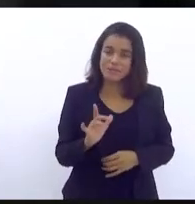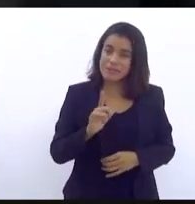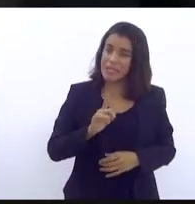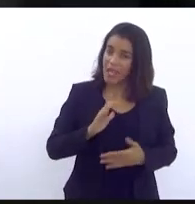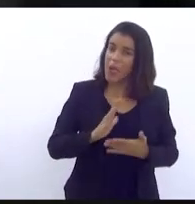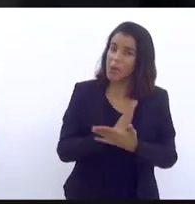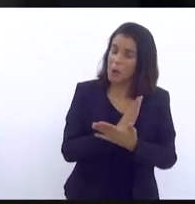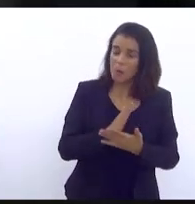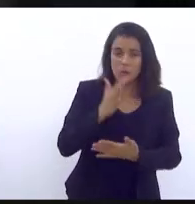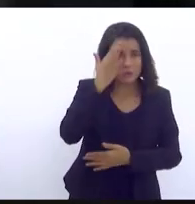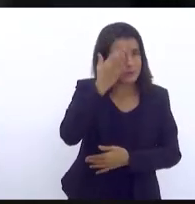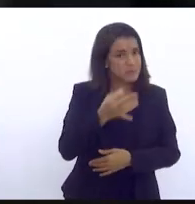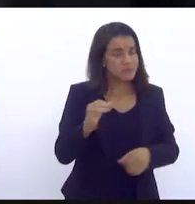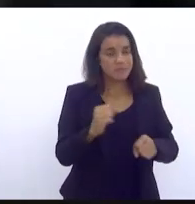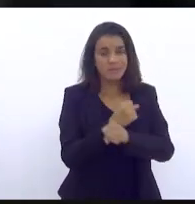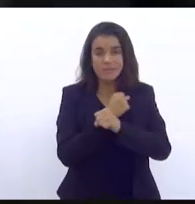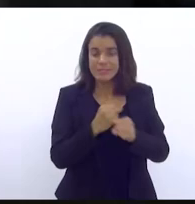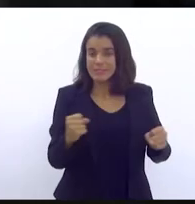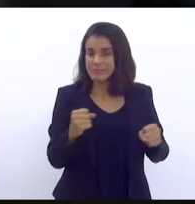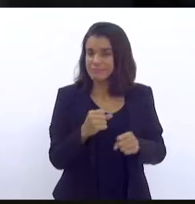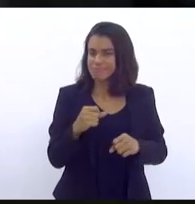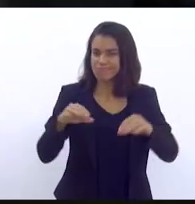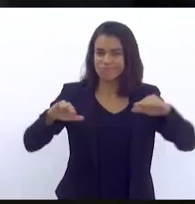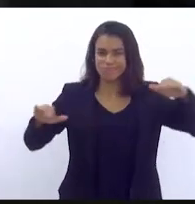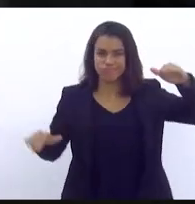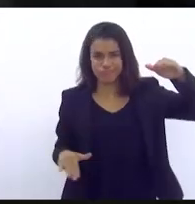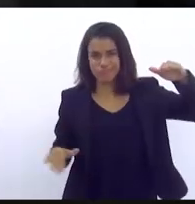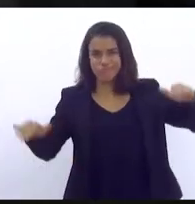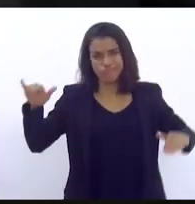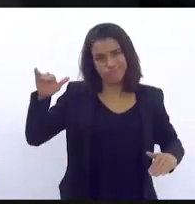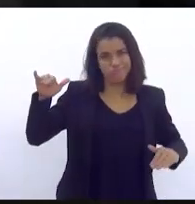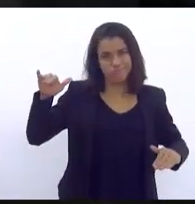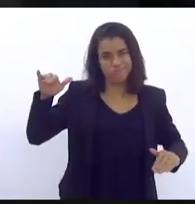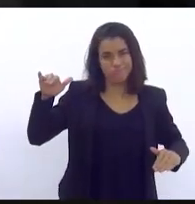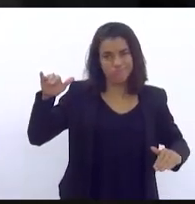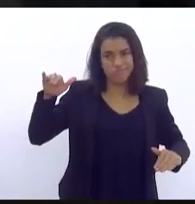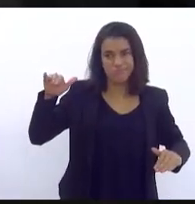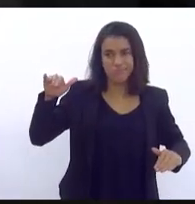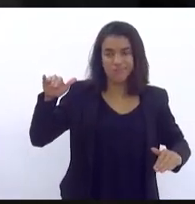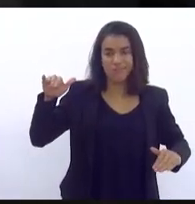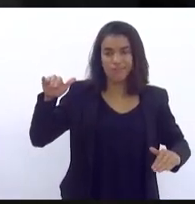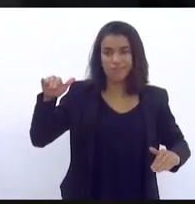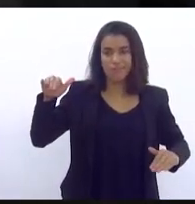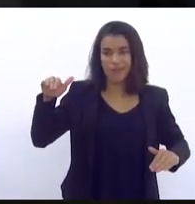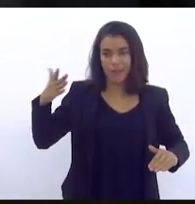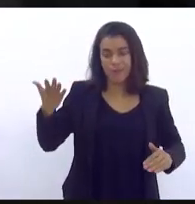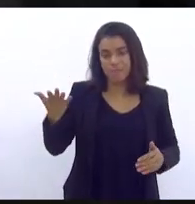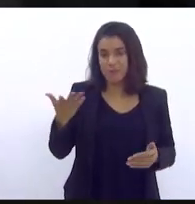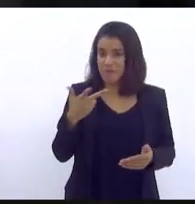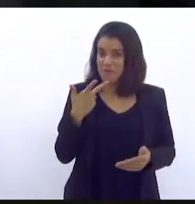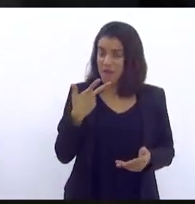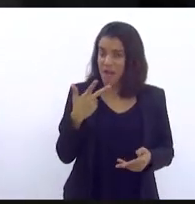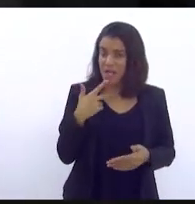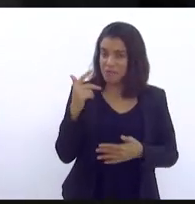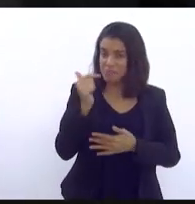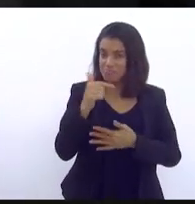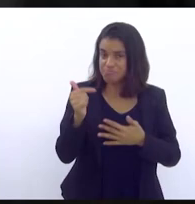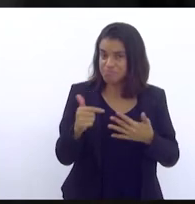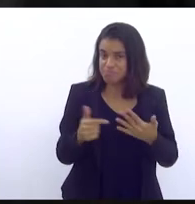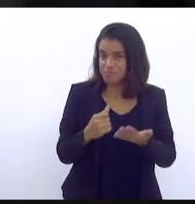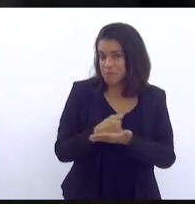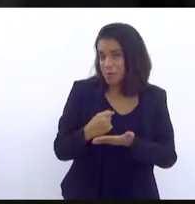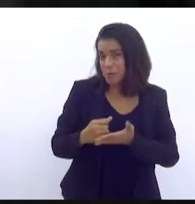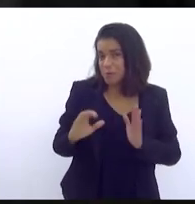gente não compreende essa esse tratamento desigual que foi tratado e colocado nesse